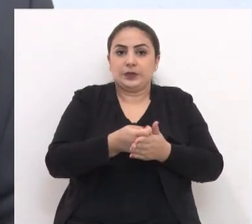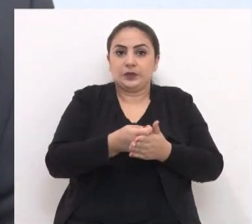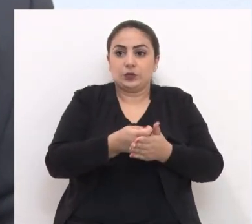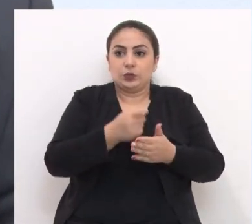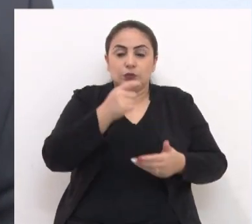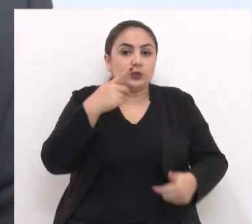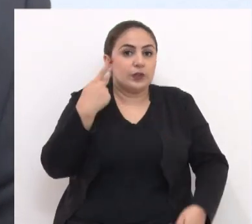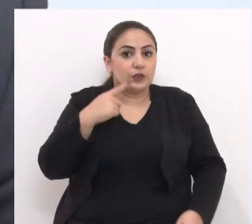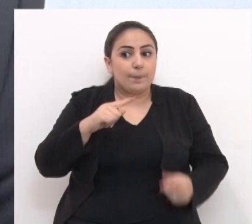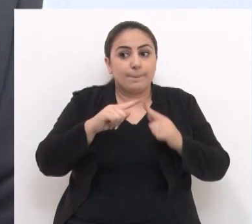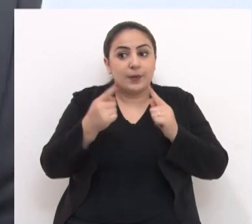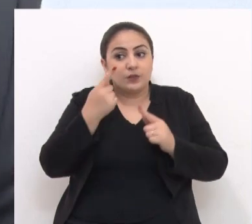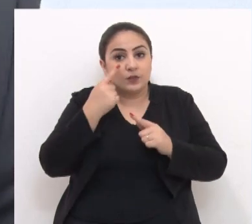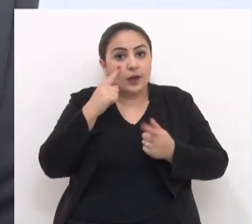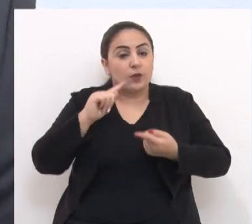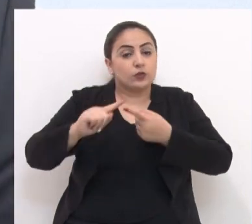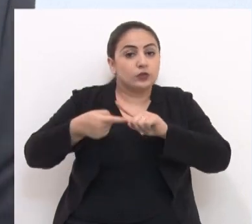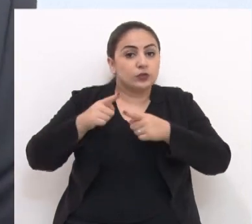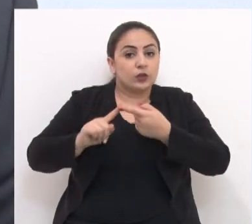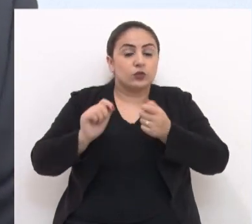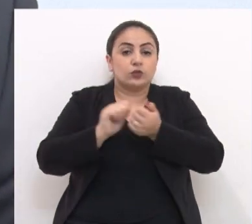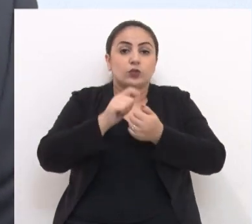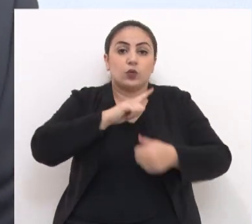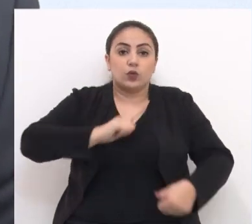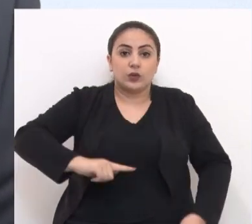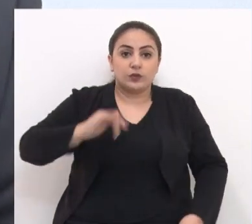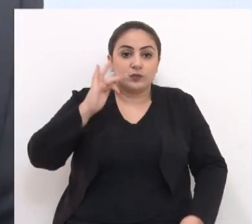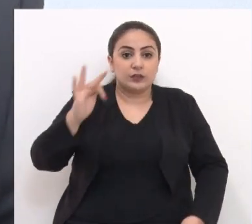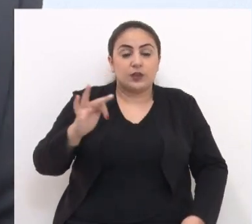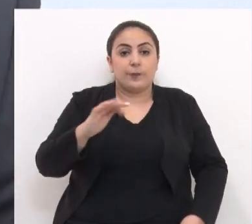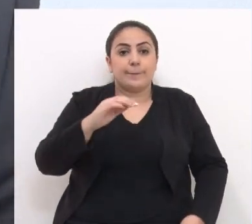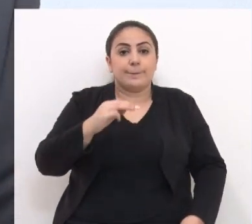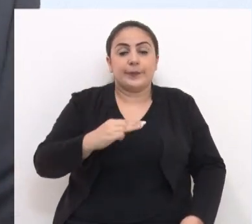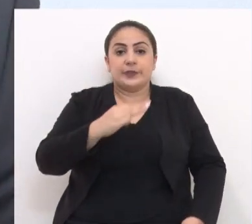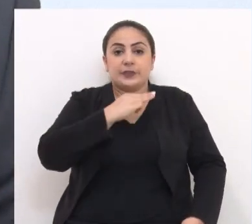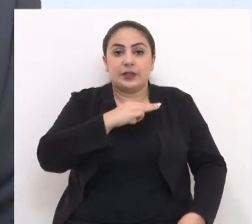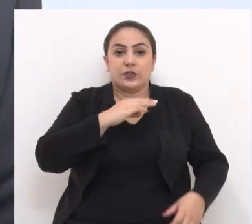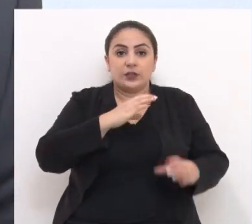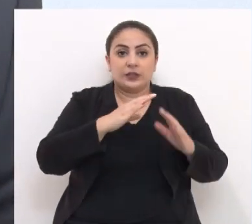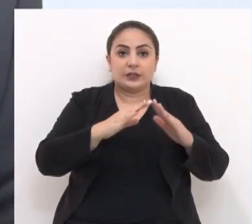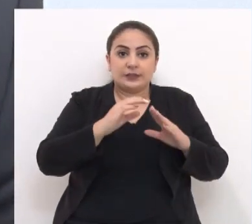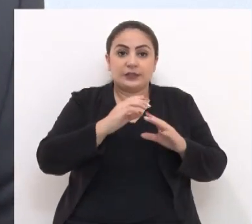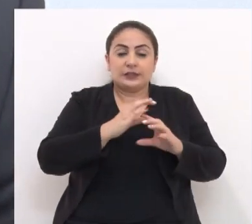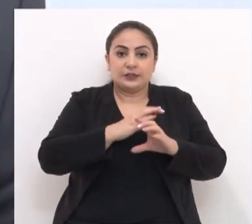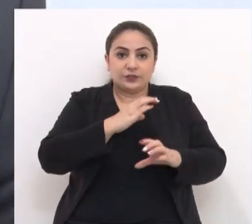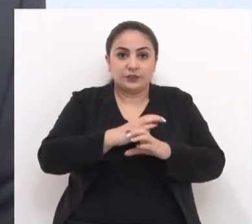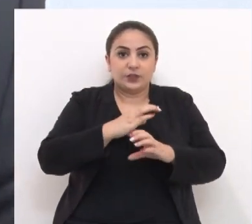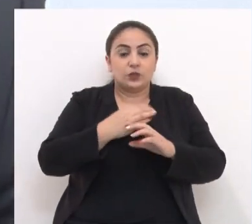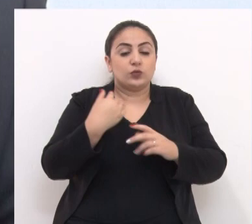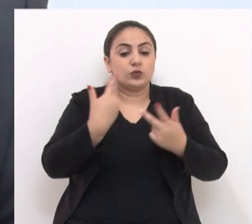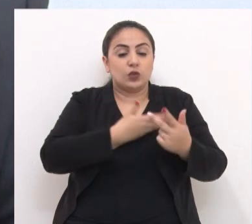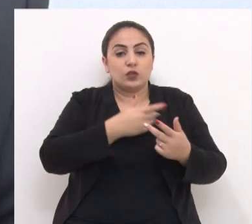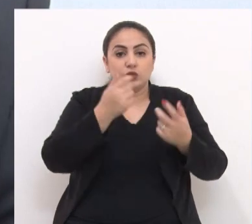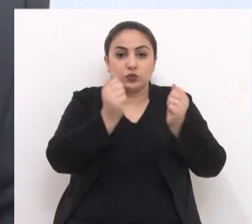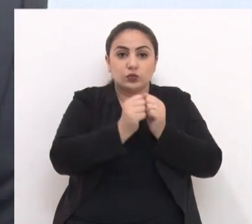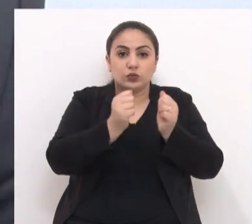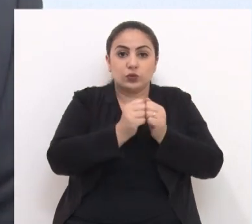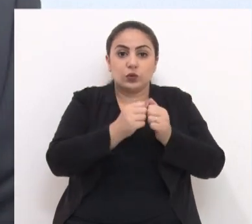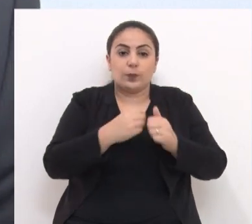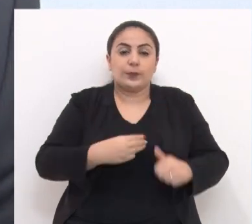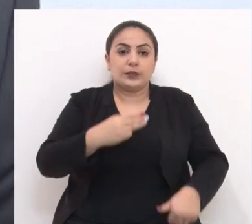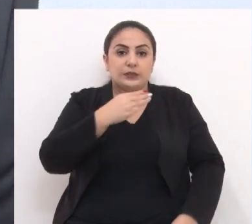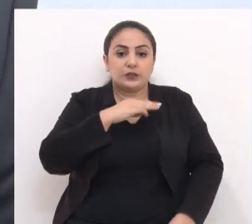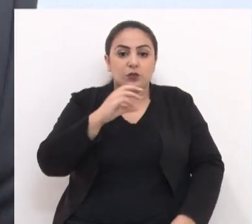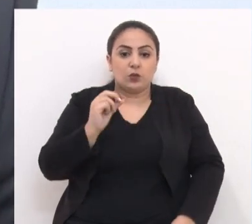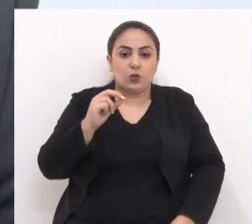aos legisladores, mas sim buscar um diálogo com o governo federal, com o Ministério da Casa Civil, através da porta aberta que a gente tem com o